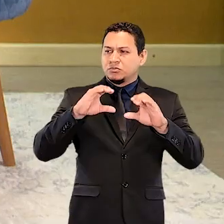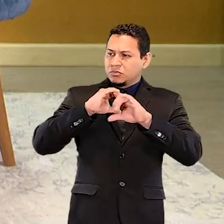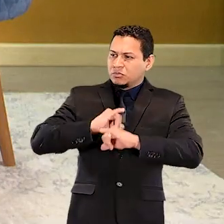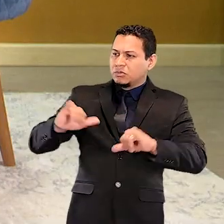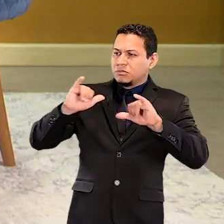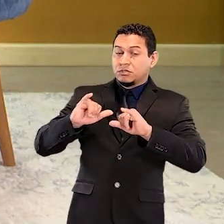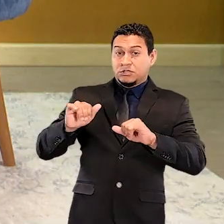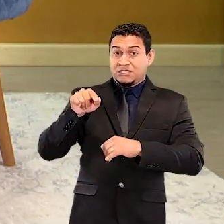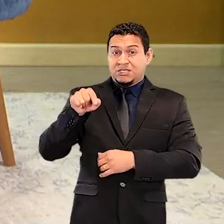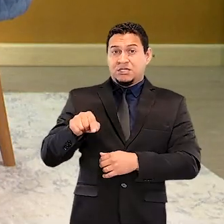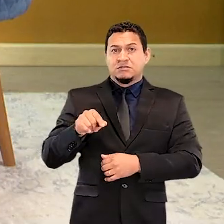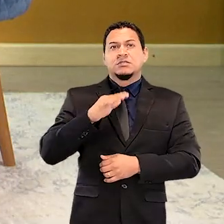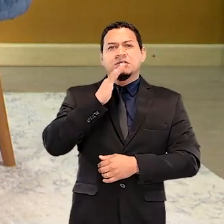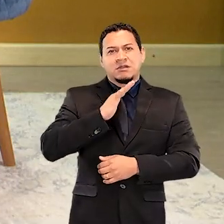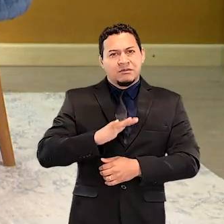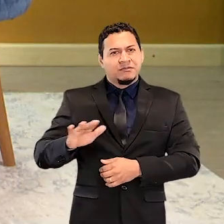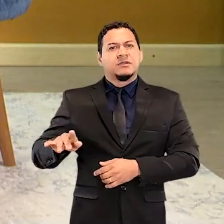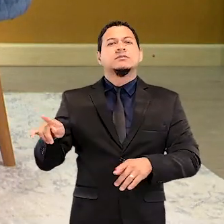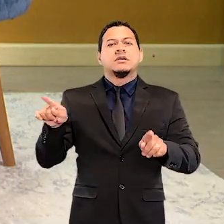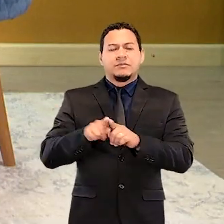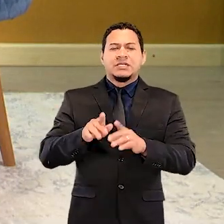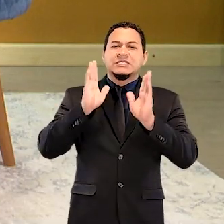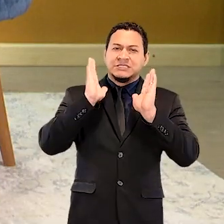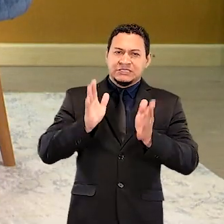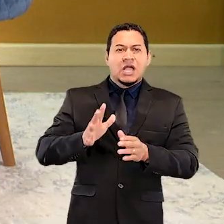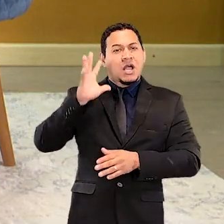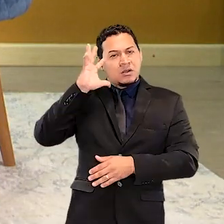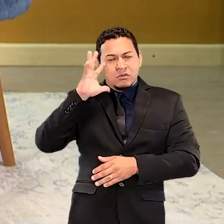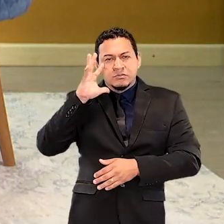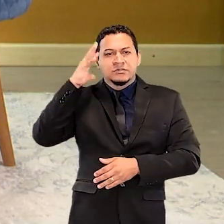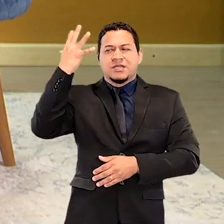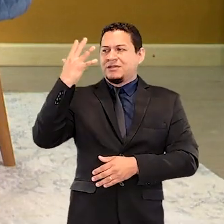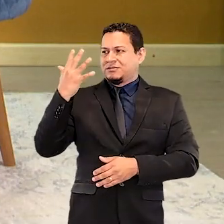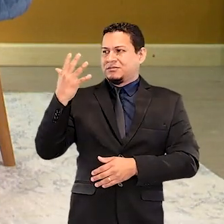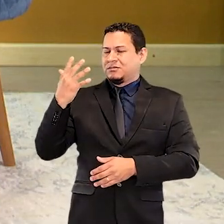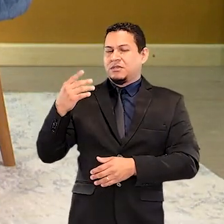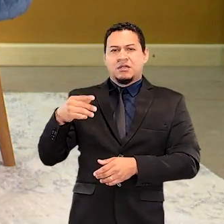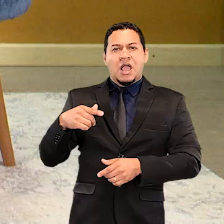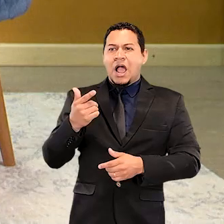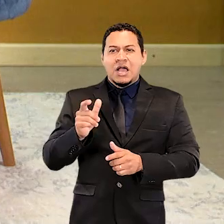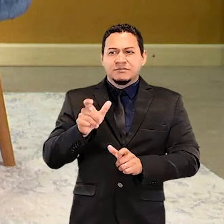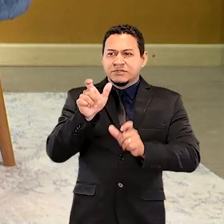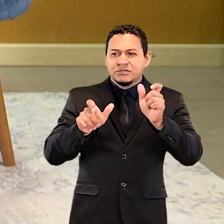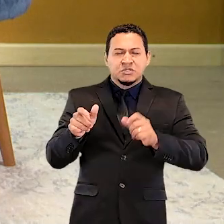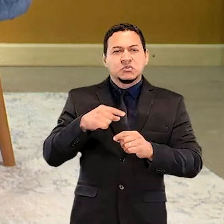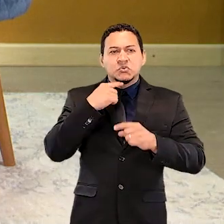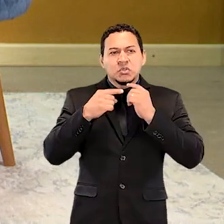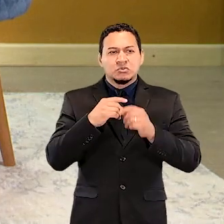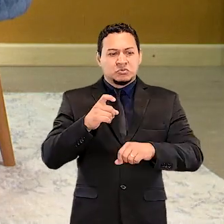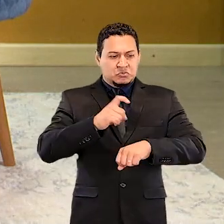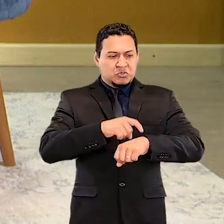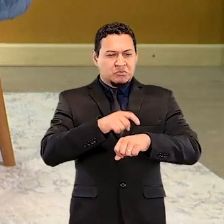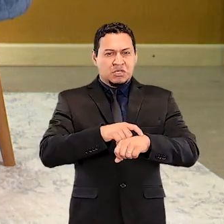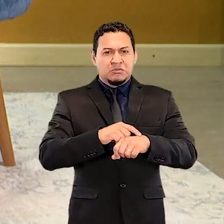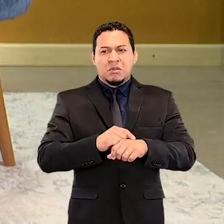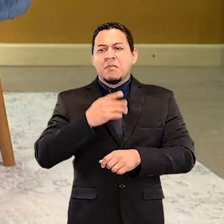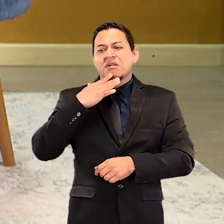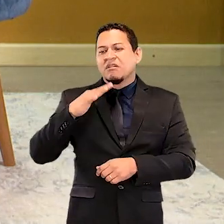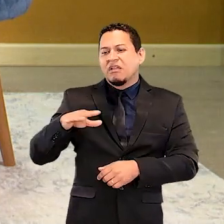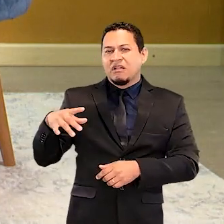na infância já é uma prática, Érica, porque ninguém questiona que quando uma criança é